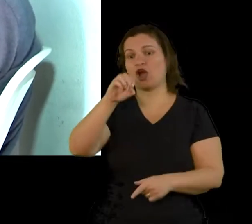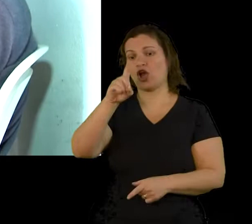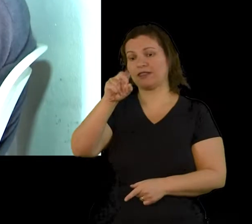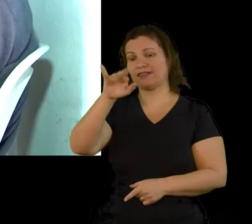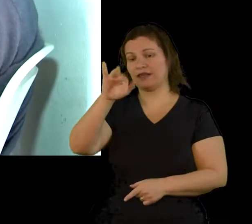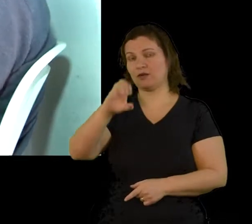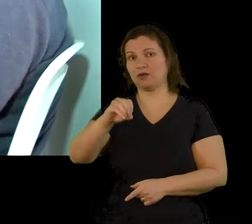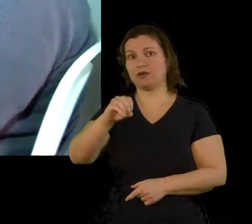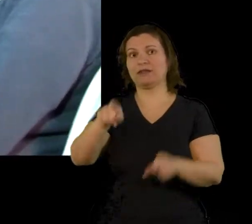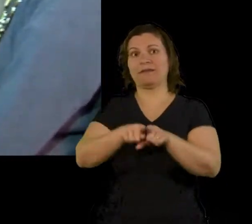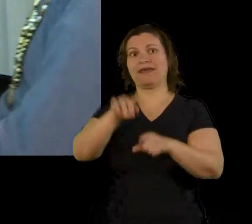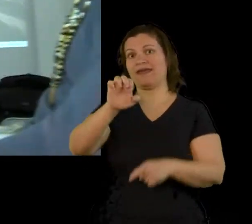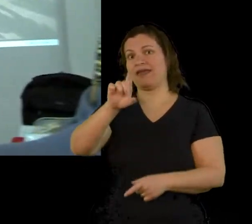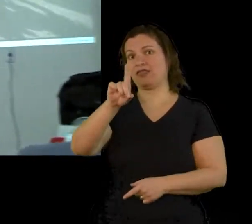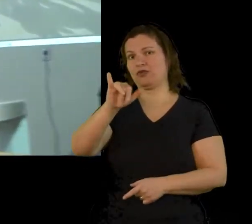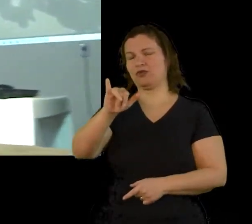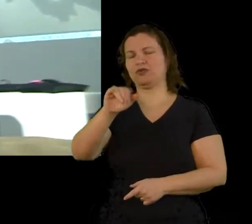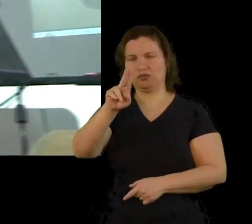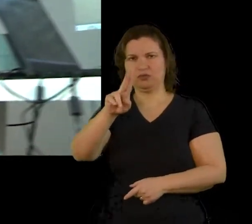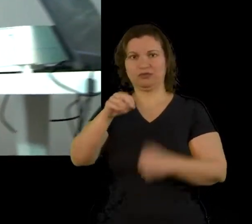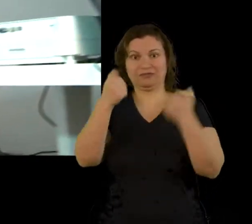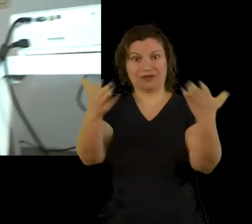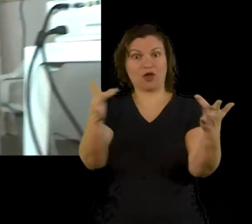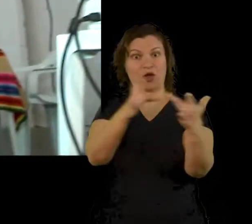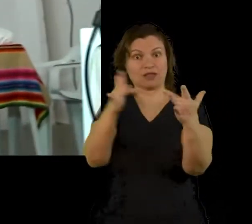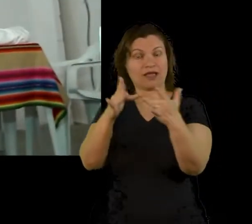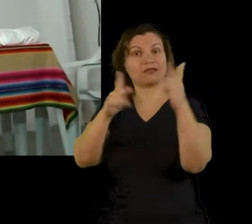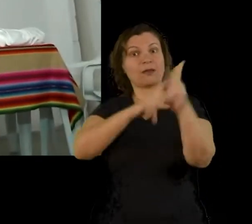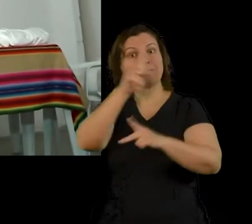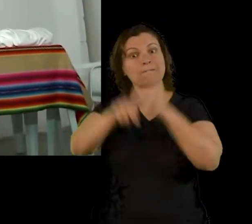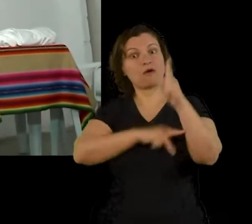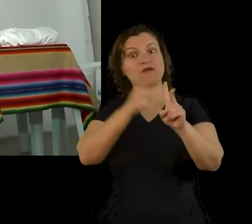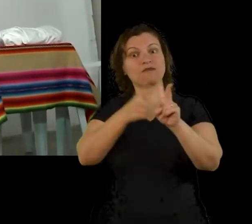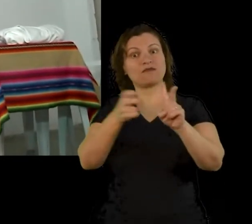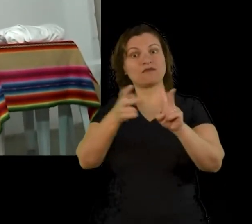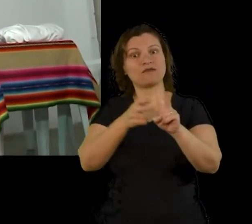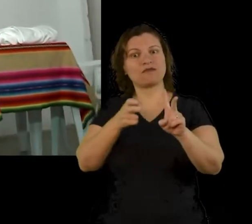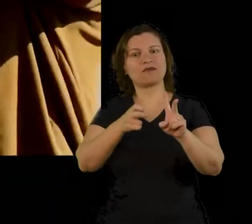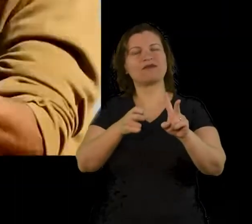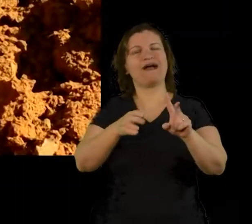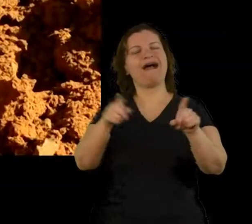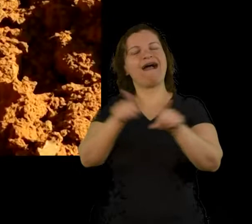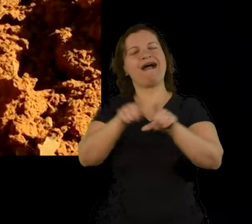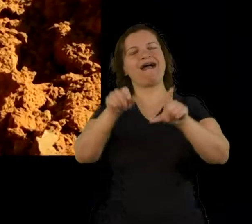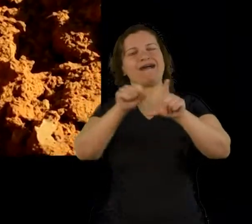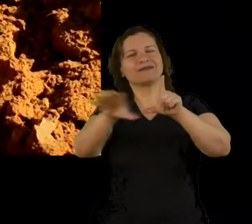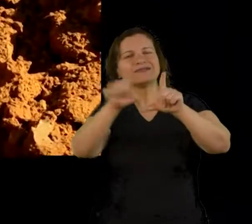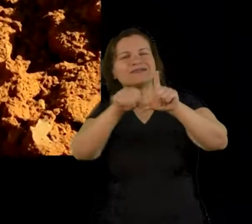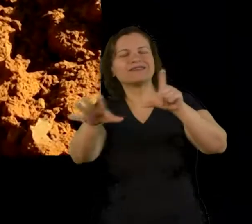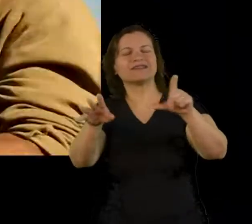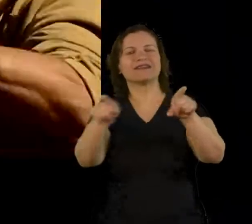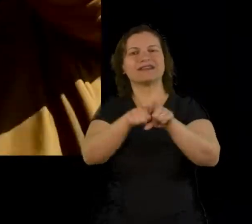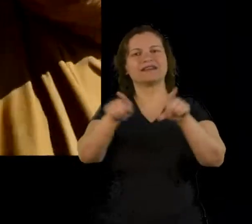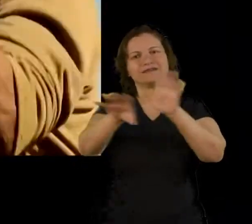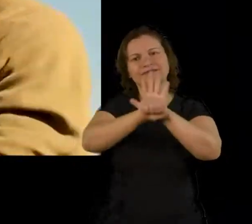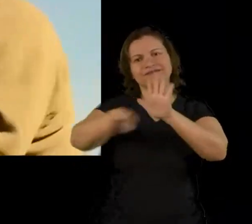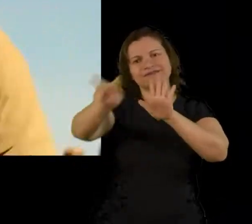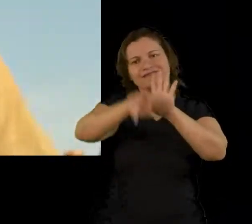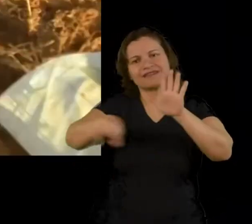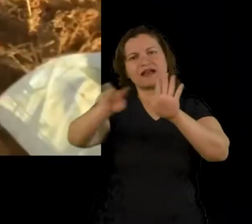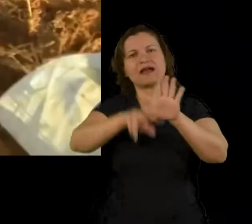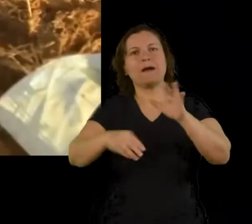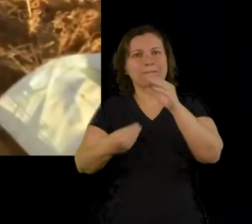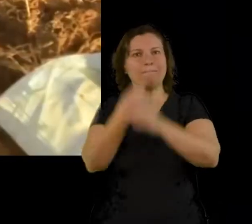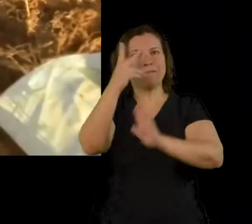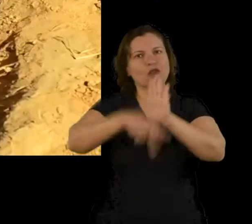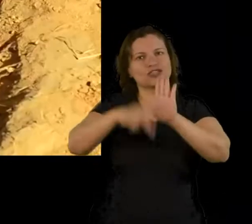têm experiência em promover o contato de povos indígenas com a linguagem audiovisual. Com o projeto Raiz das Imagens,